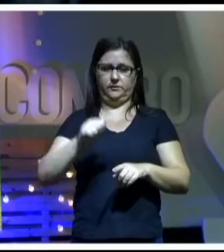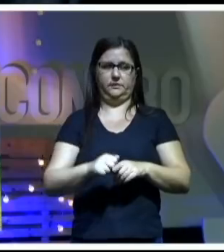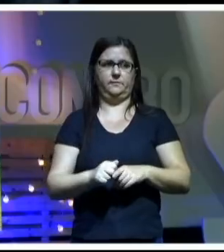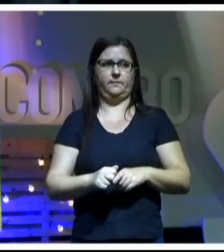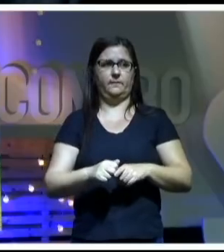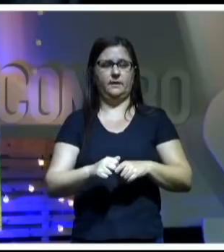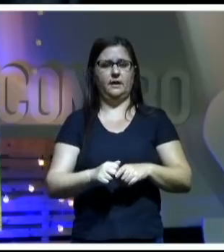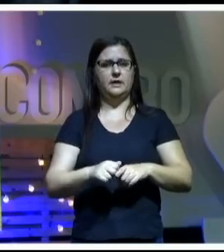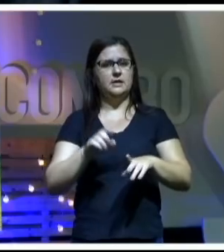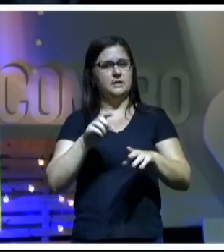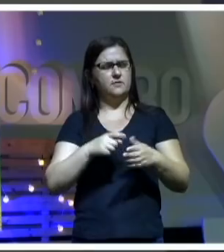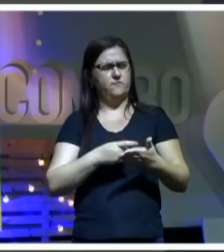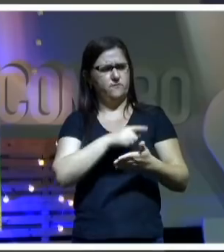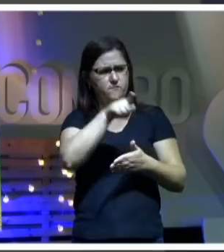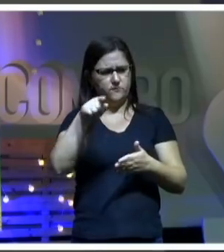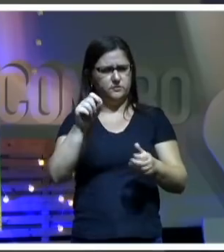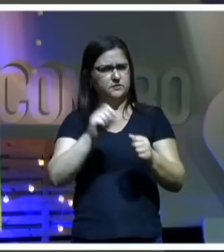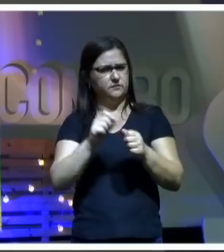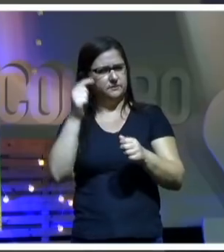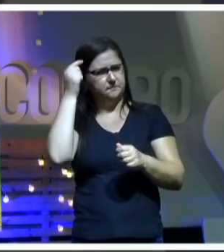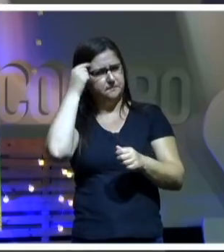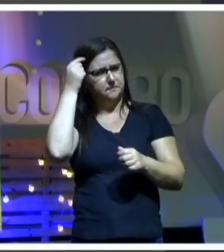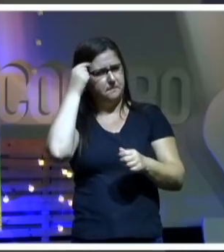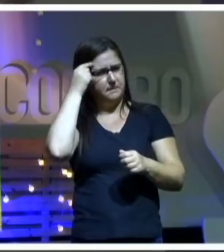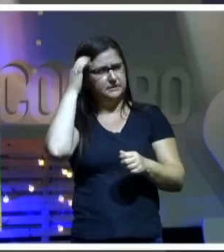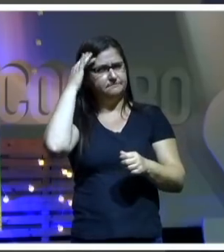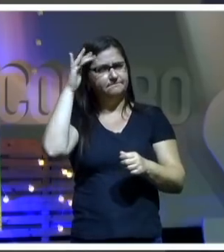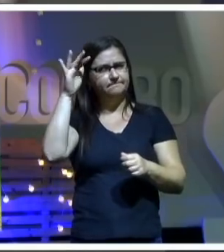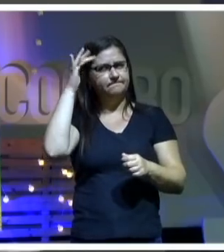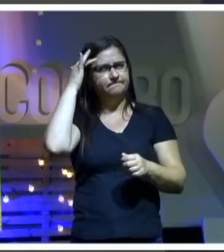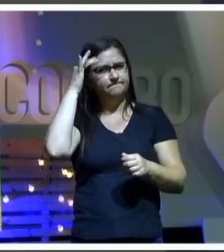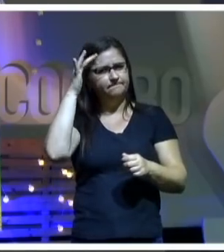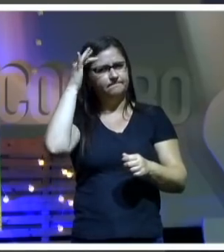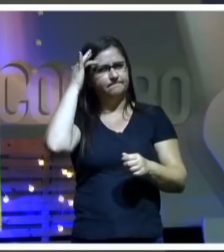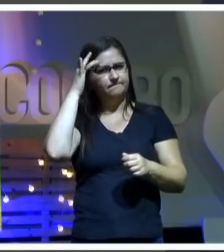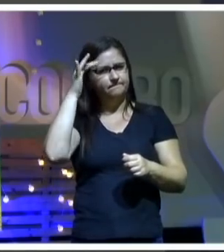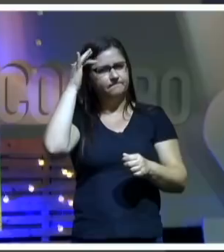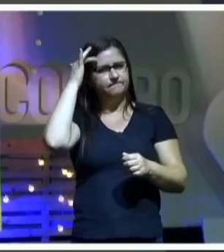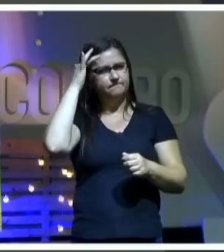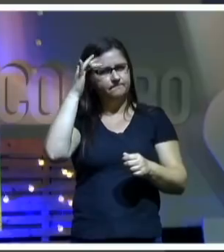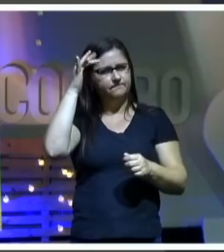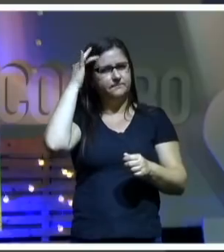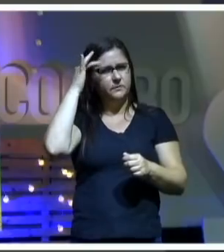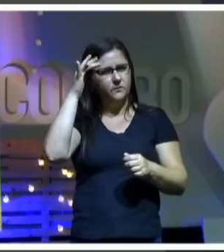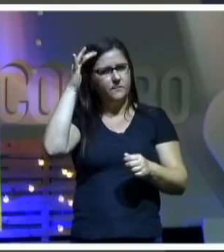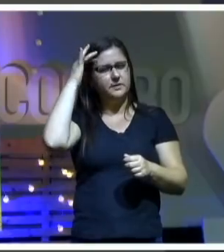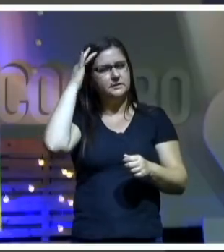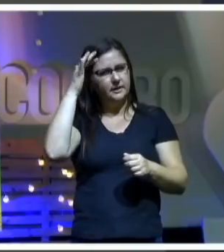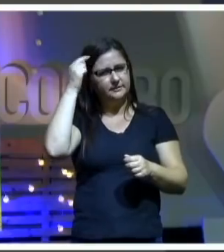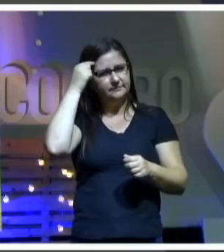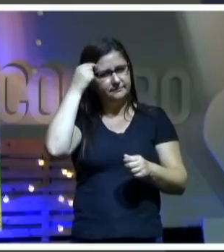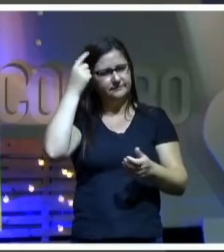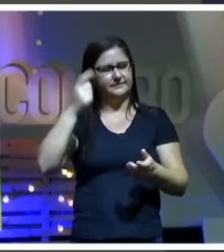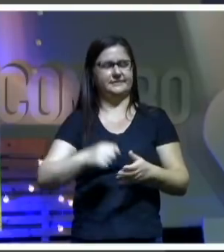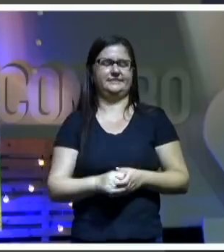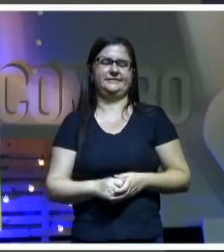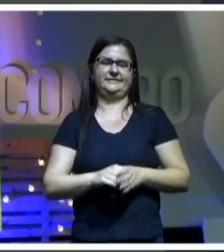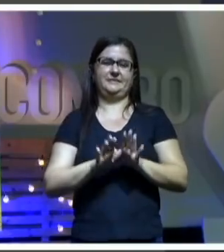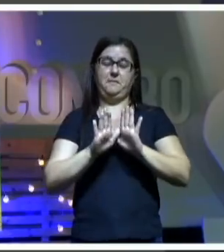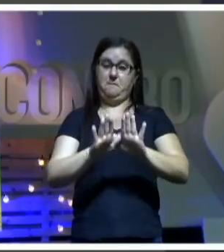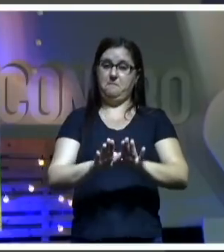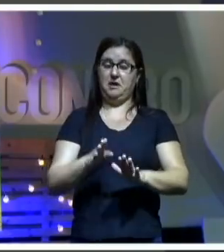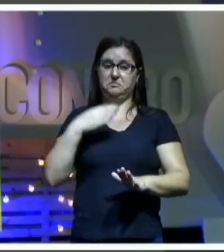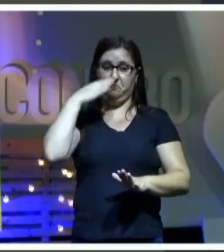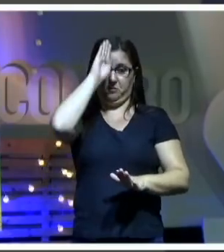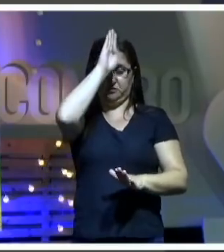colocar você está a pensar um pouco hoje vamos refletir presidente falou que não serve para muita coisa os filósofos né mas